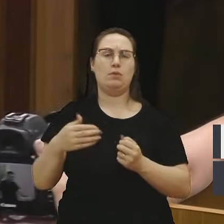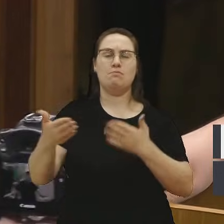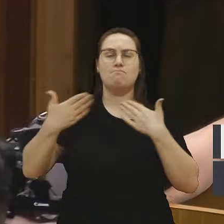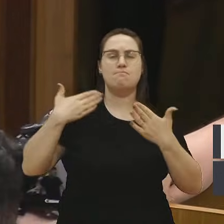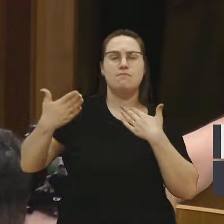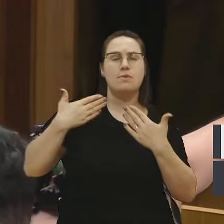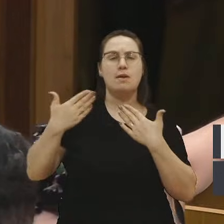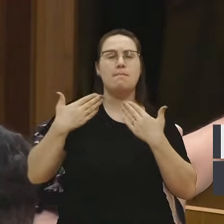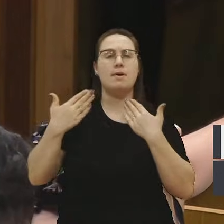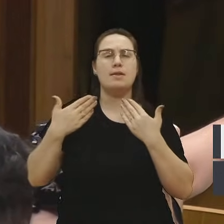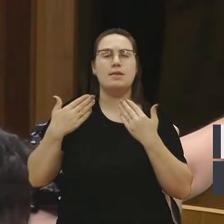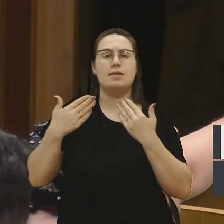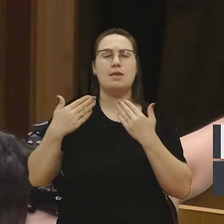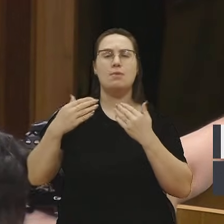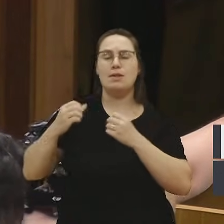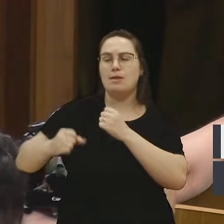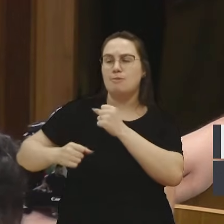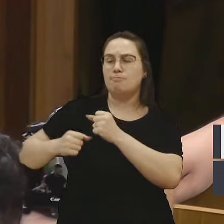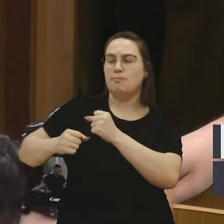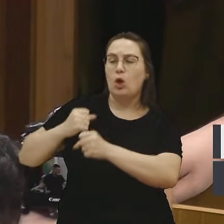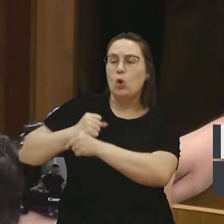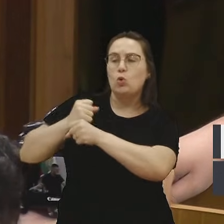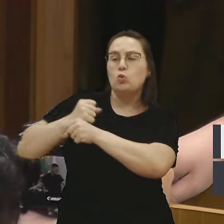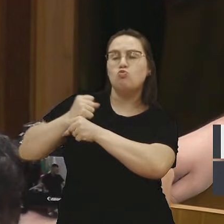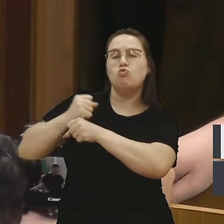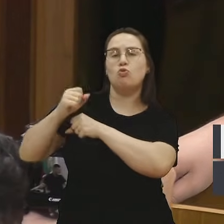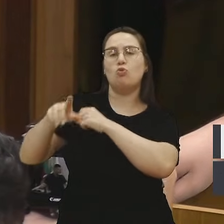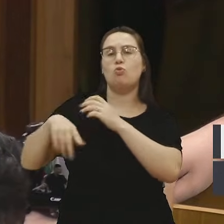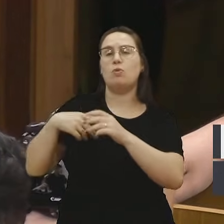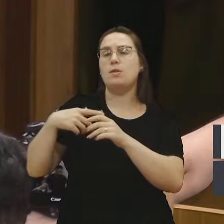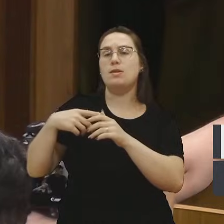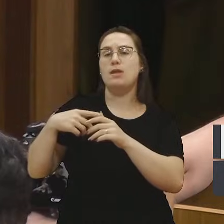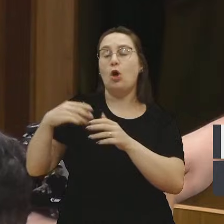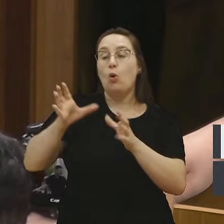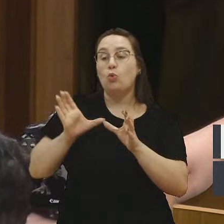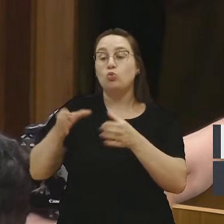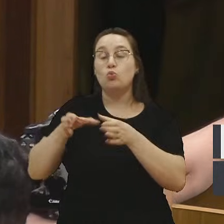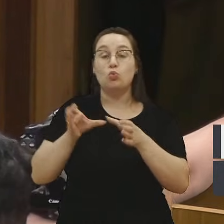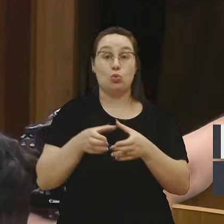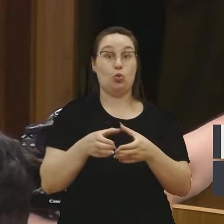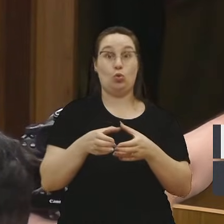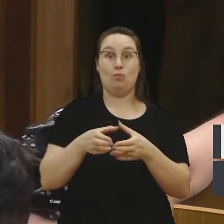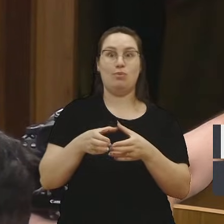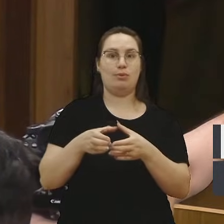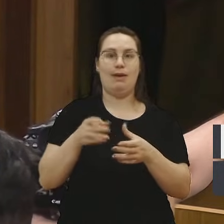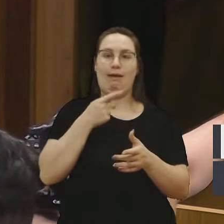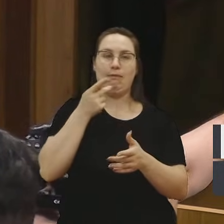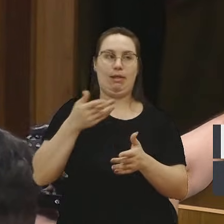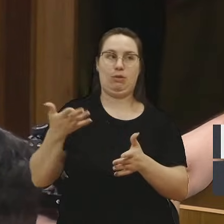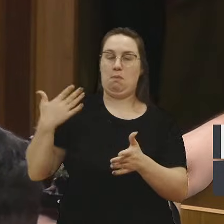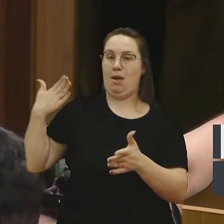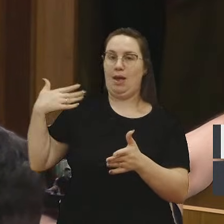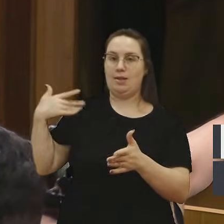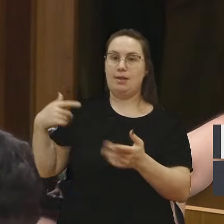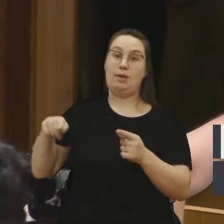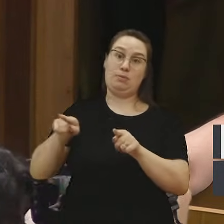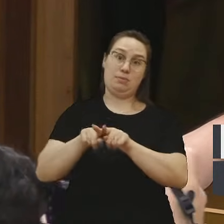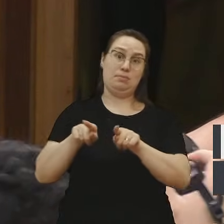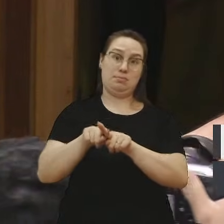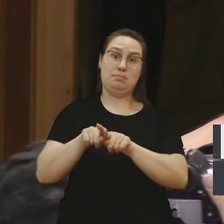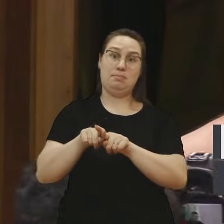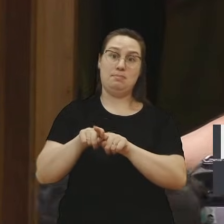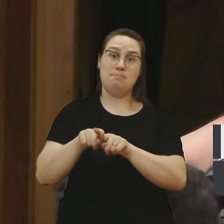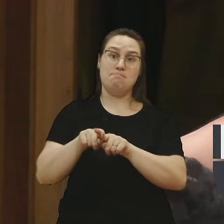Então, essa construção coletiva, em teu nome, Nani, saudar a todos esses que te antecederam, como foi o caso também da nossa